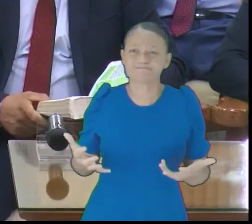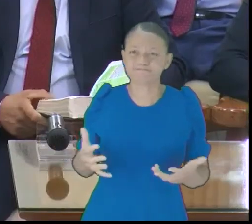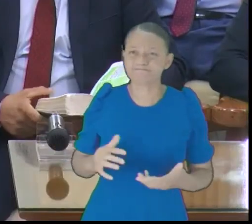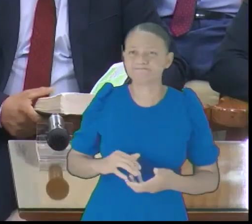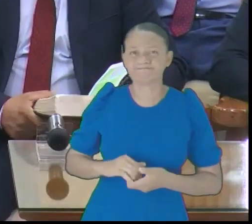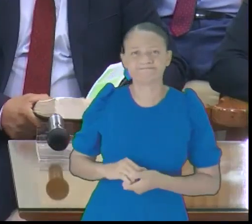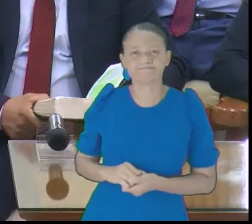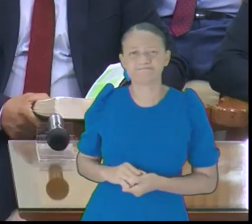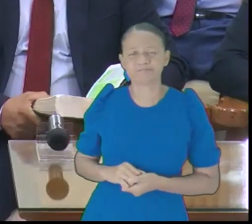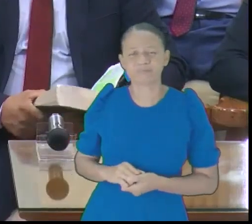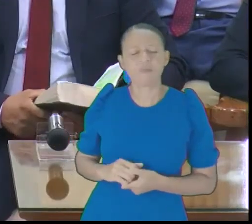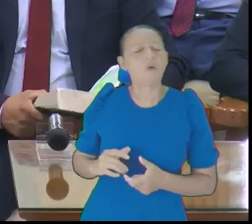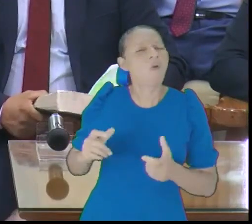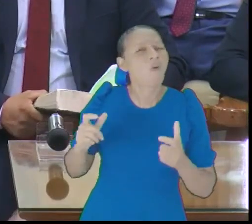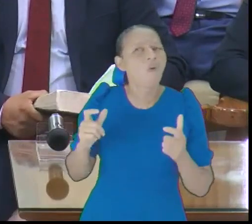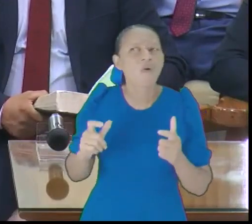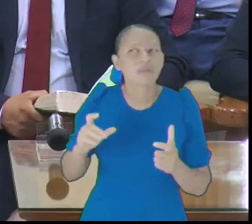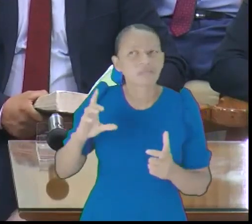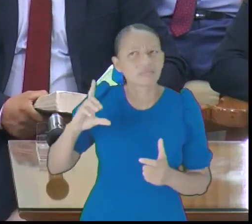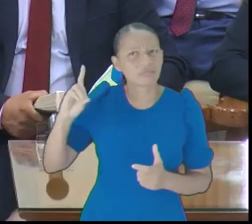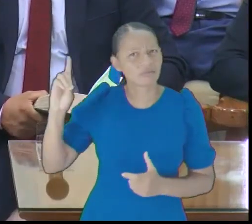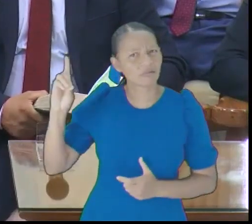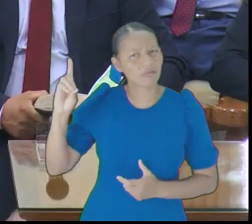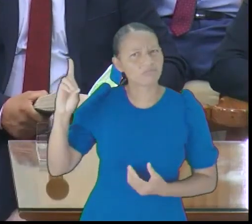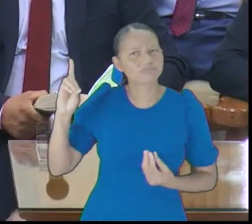E aonde estava Deus?